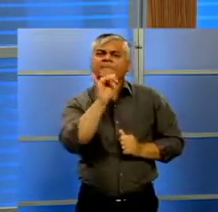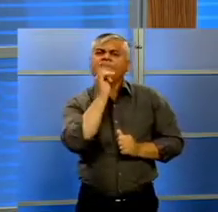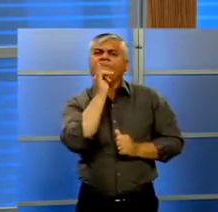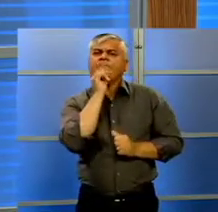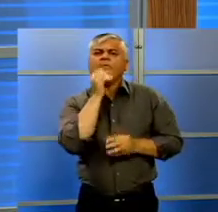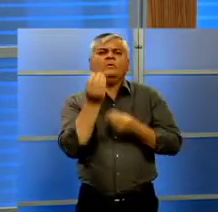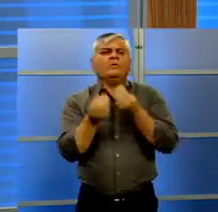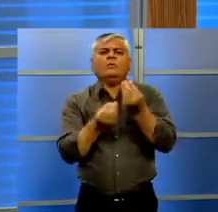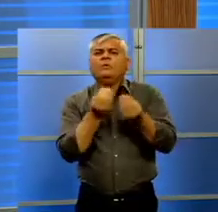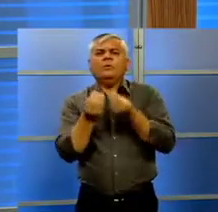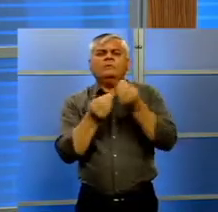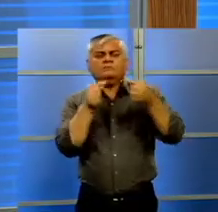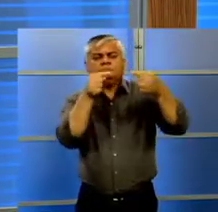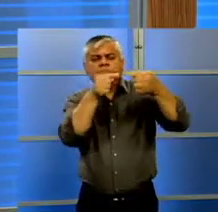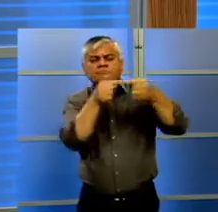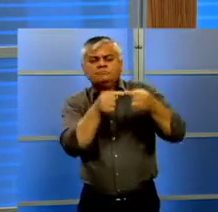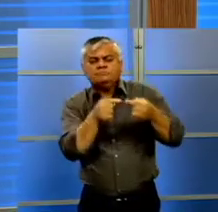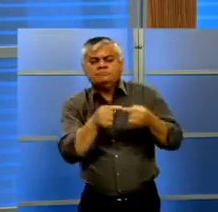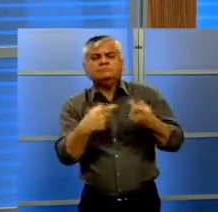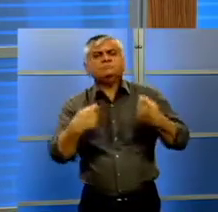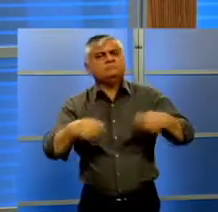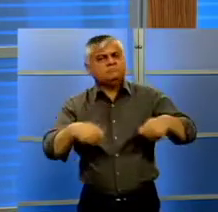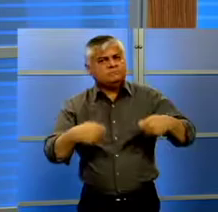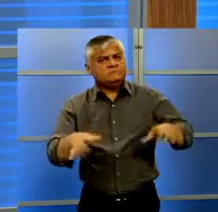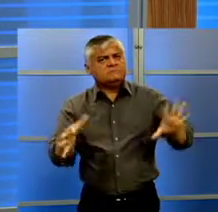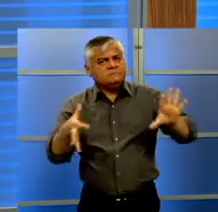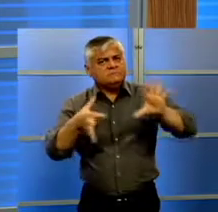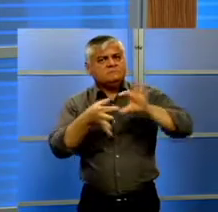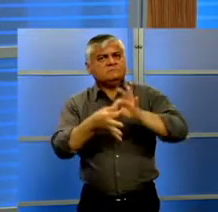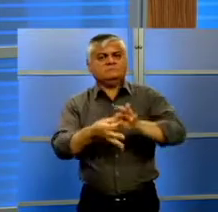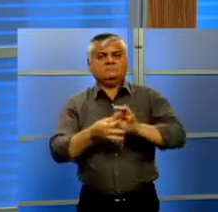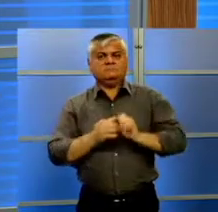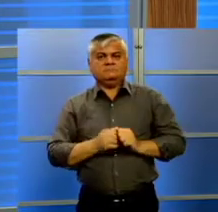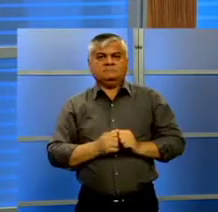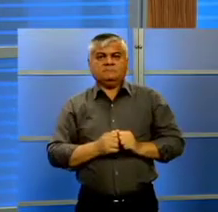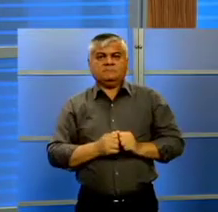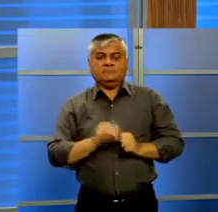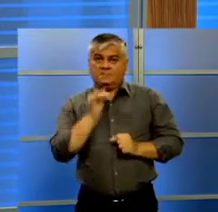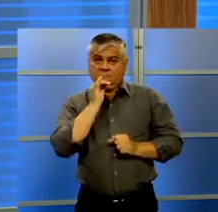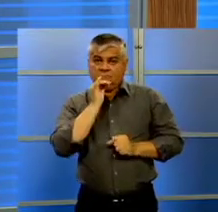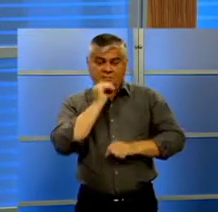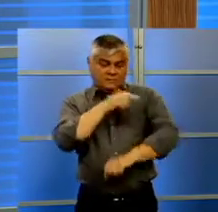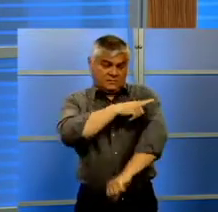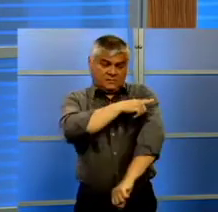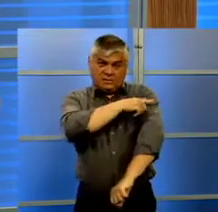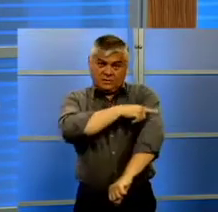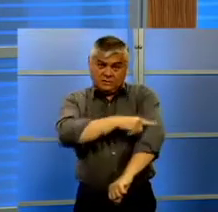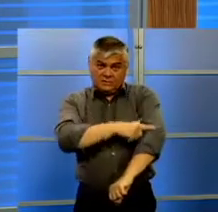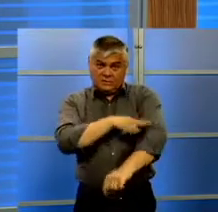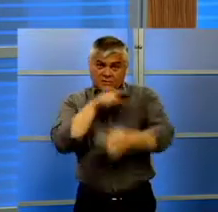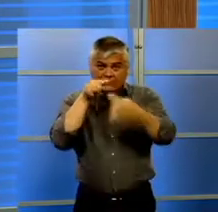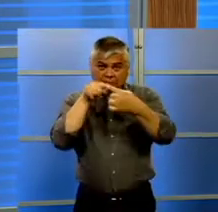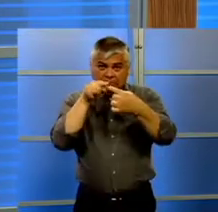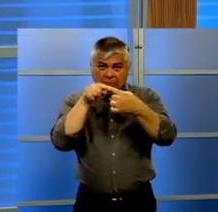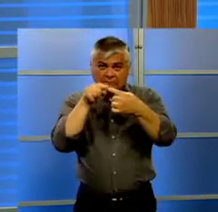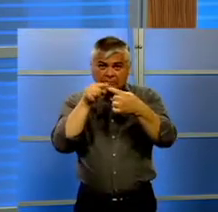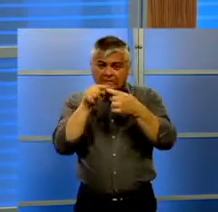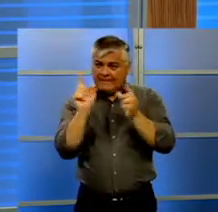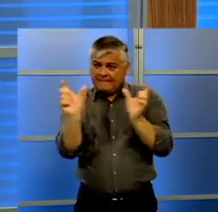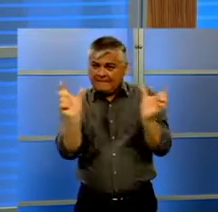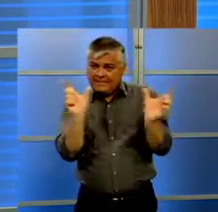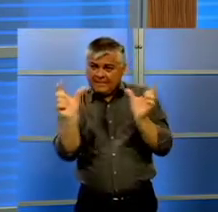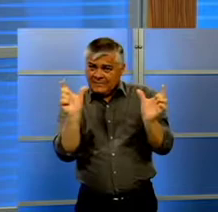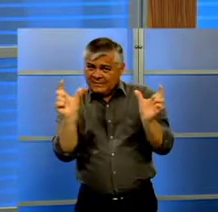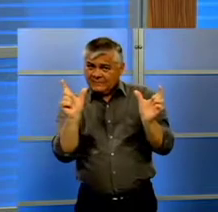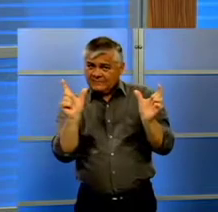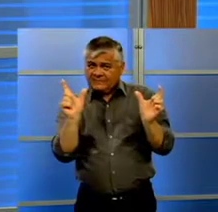de especificidade de uso também ocorre. O sinal de educação não tem correspondência com a palavra na língua